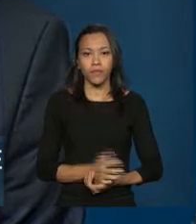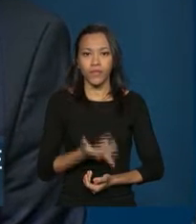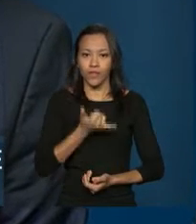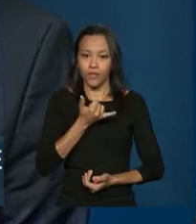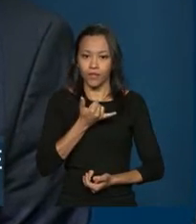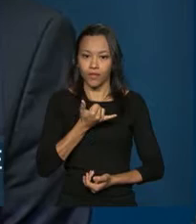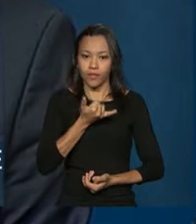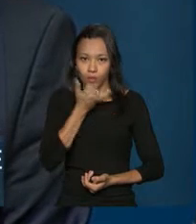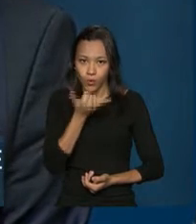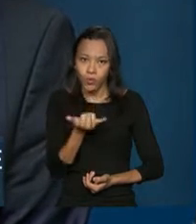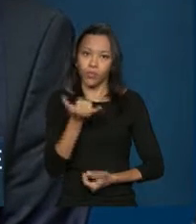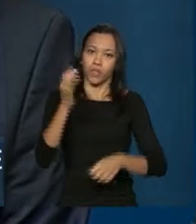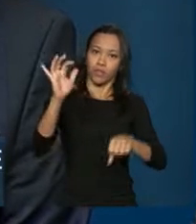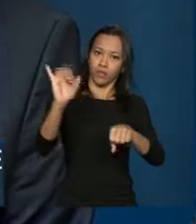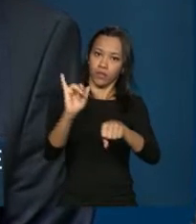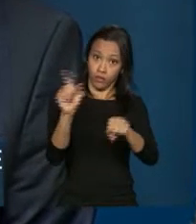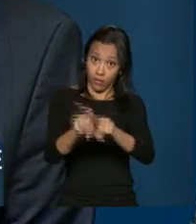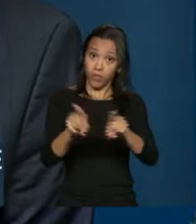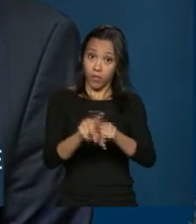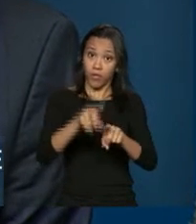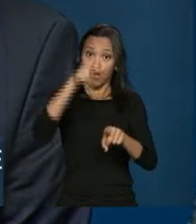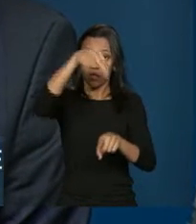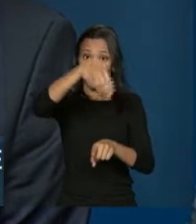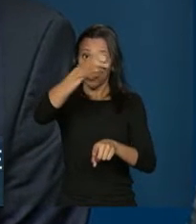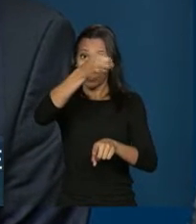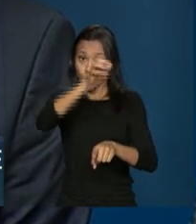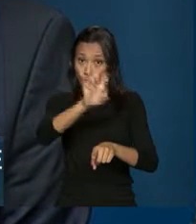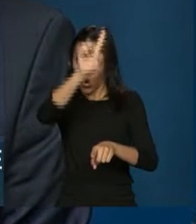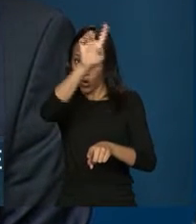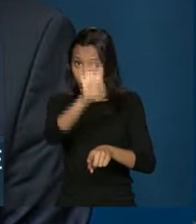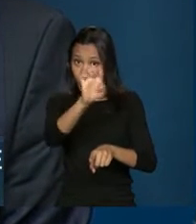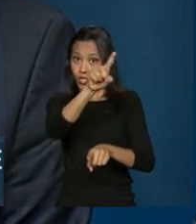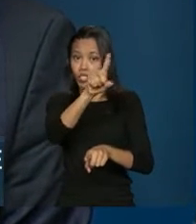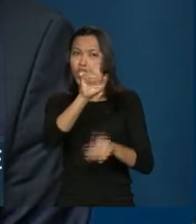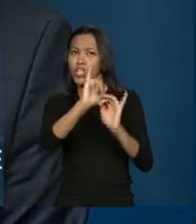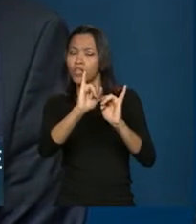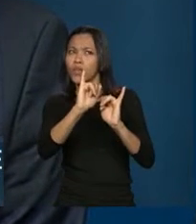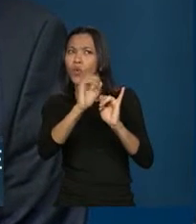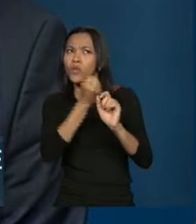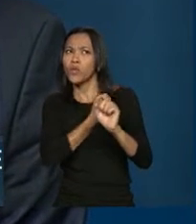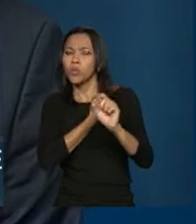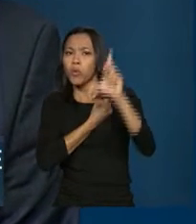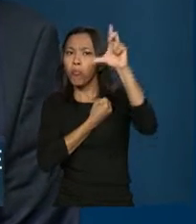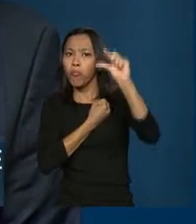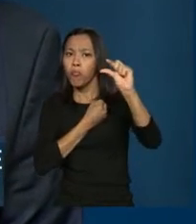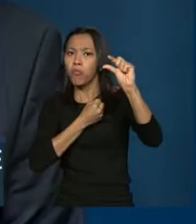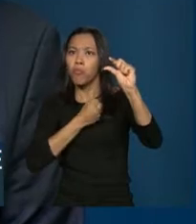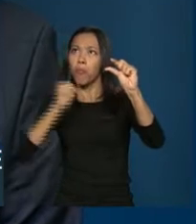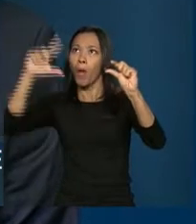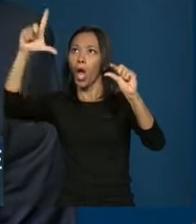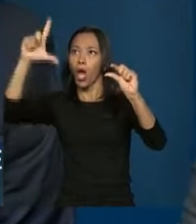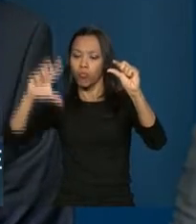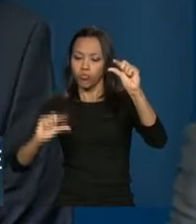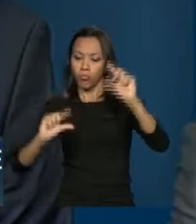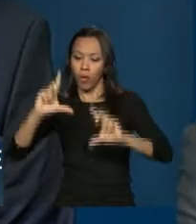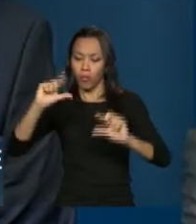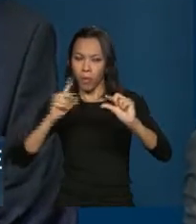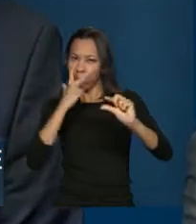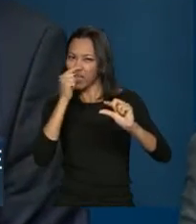não, indicadores do Norte também, eventualmente indicadores baixos não significam definitivamente que o crime não